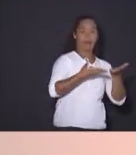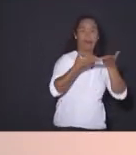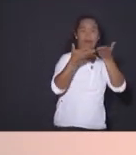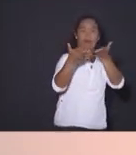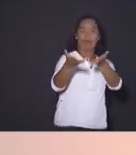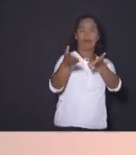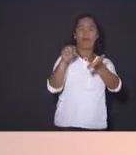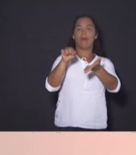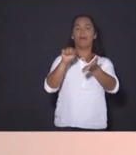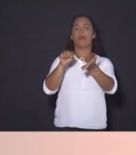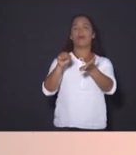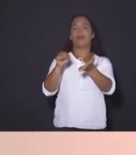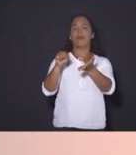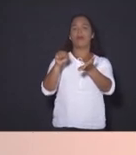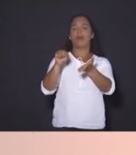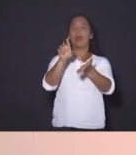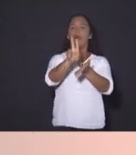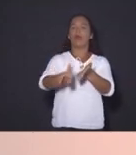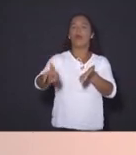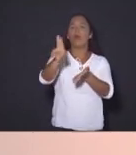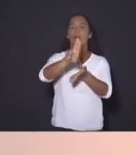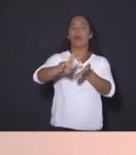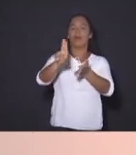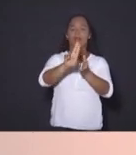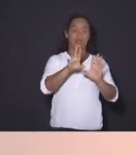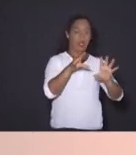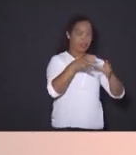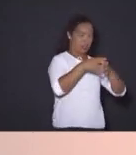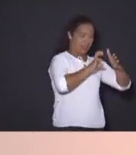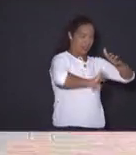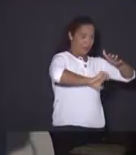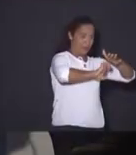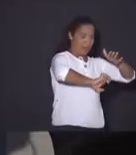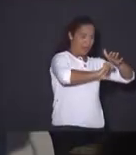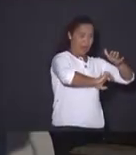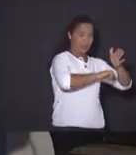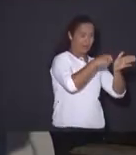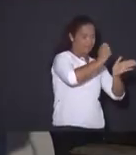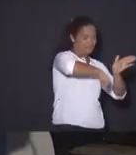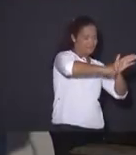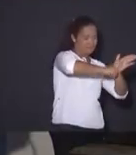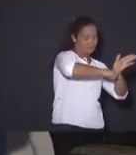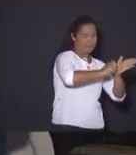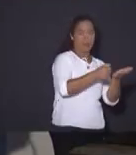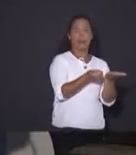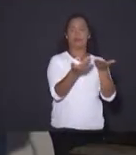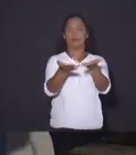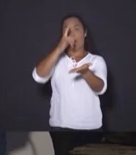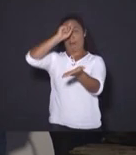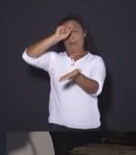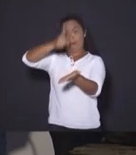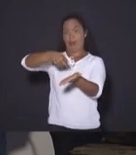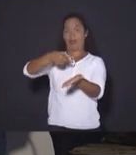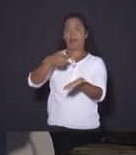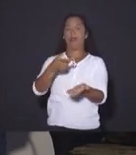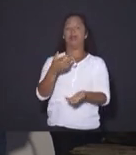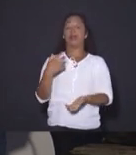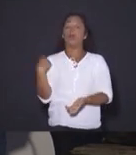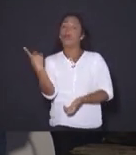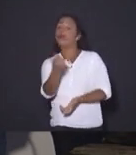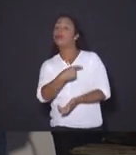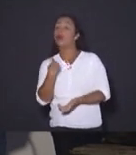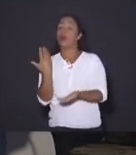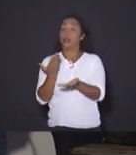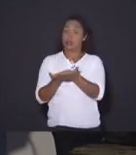a a a grandes corporações como é o caso da google eu queria saber que nós estudantes universitários podemos fazer em relação